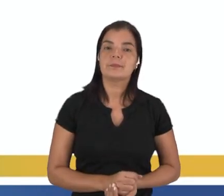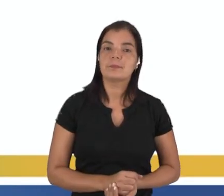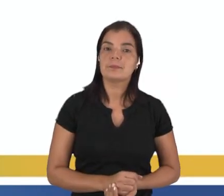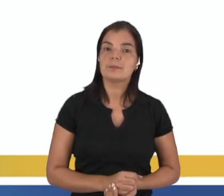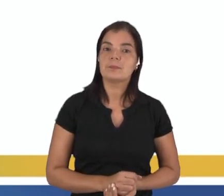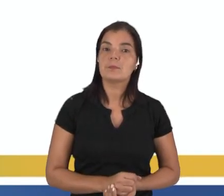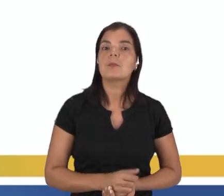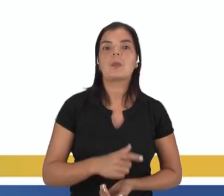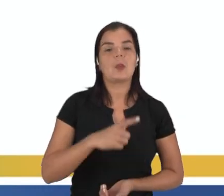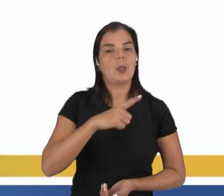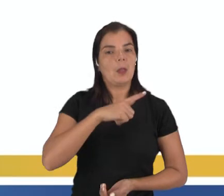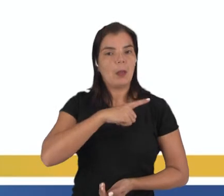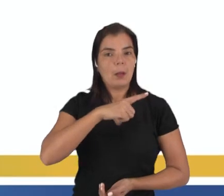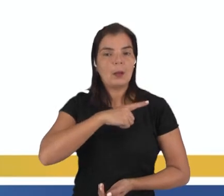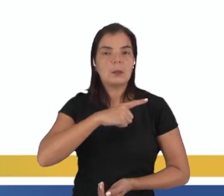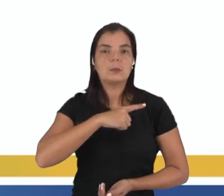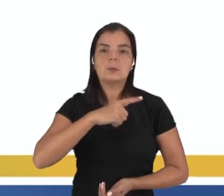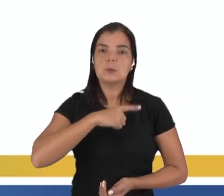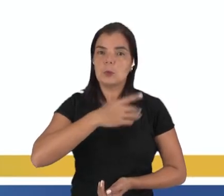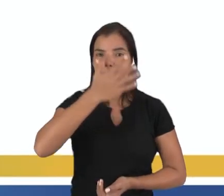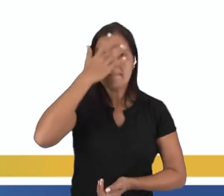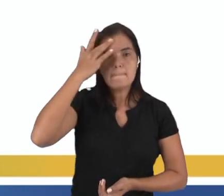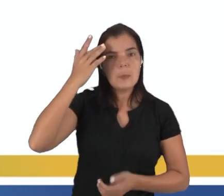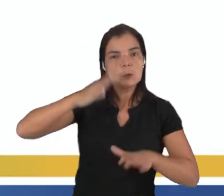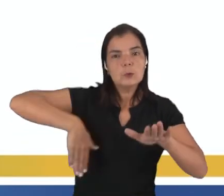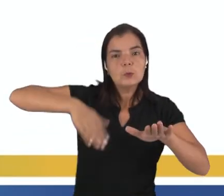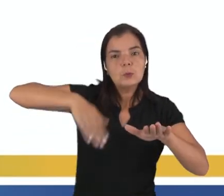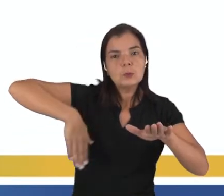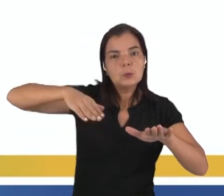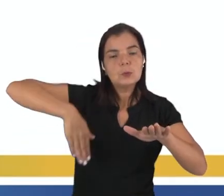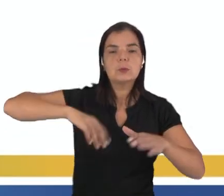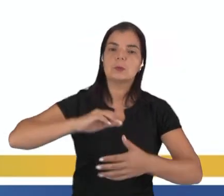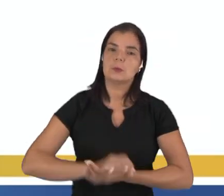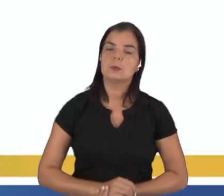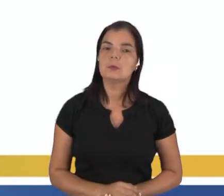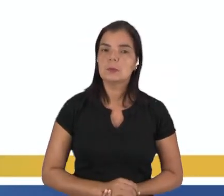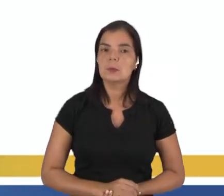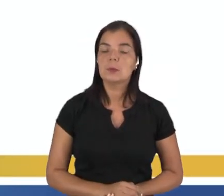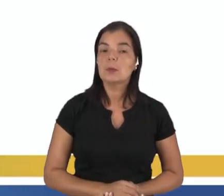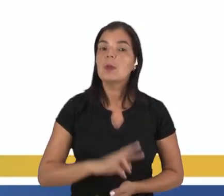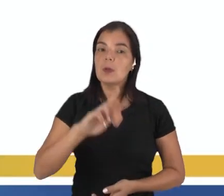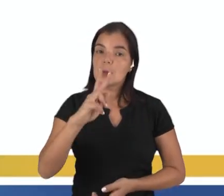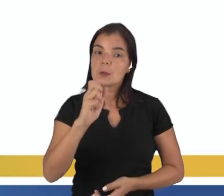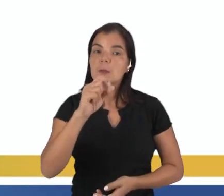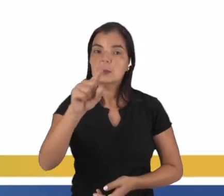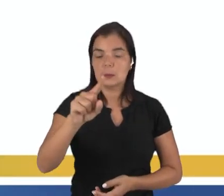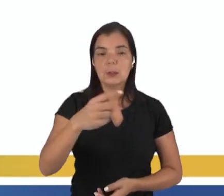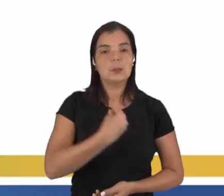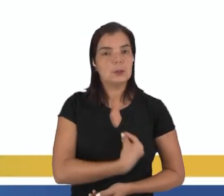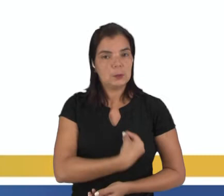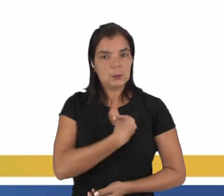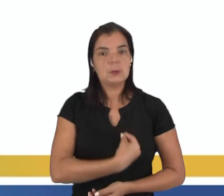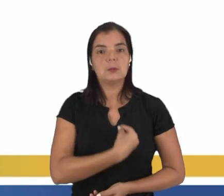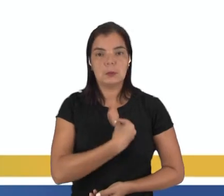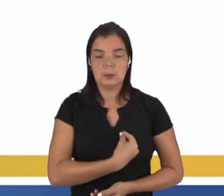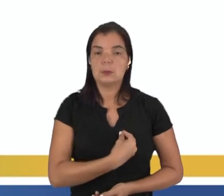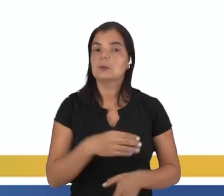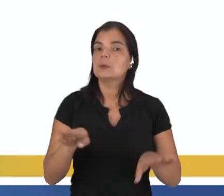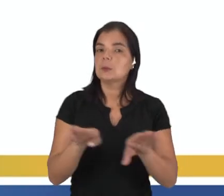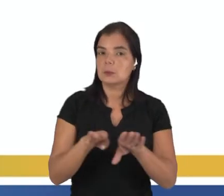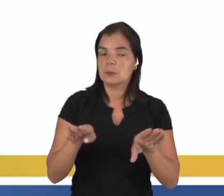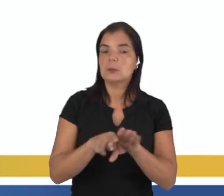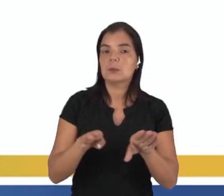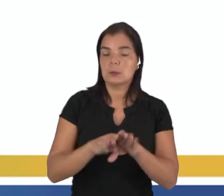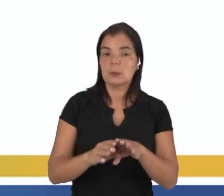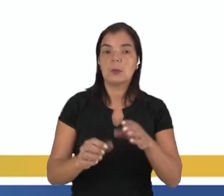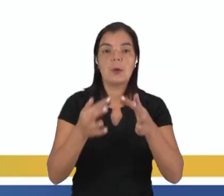acontecimento de algo. Exemplo, há muita gente na praia. Então, esse há aí, no sentido de existir, também